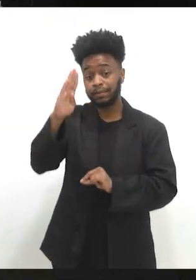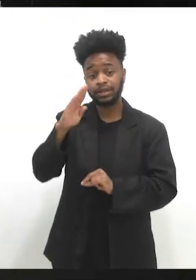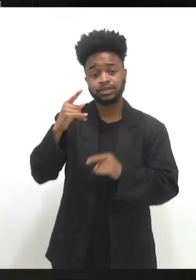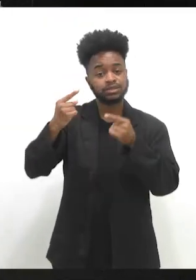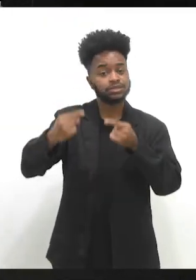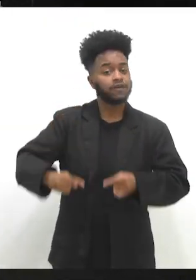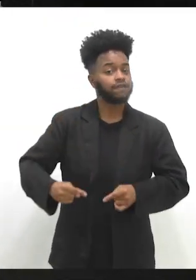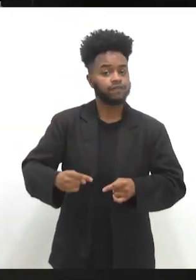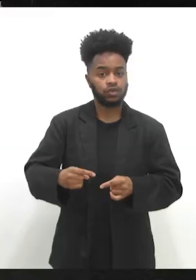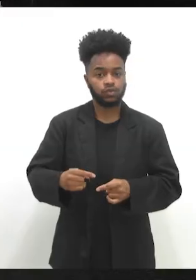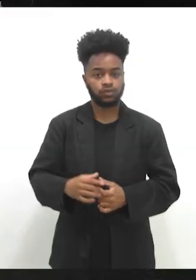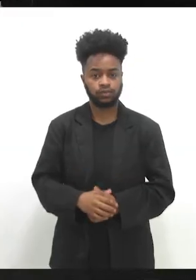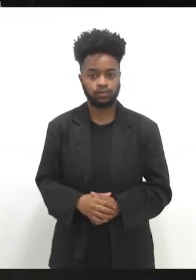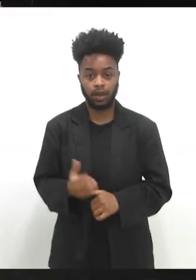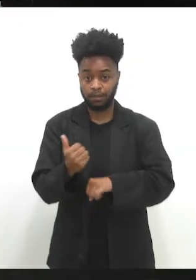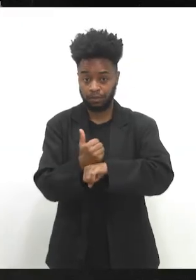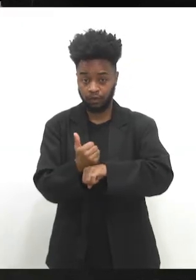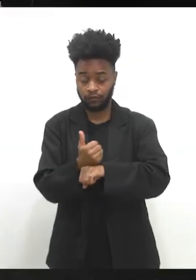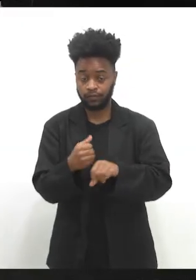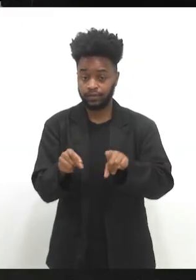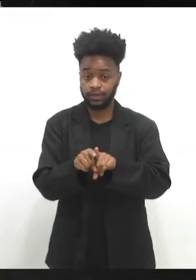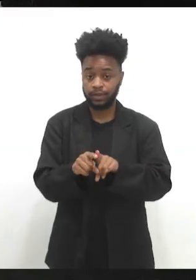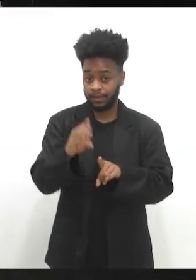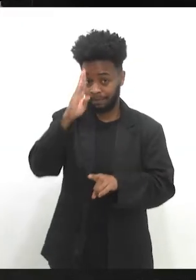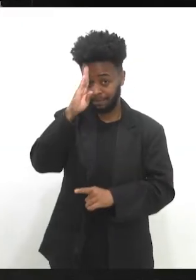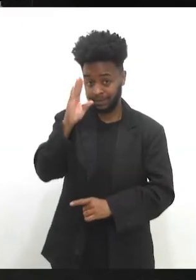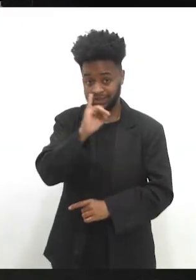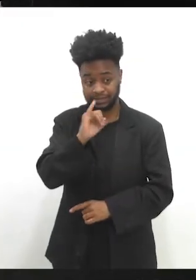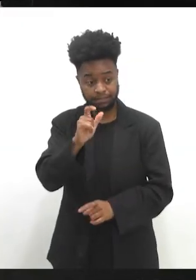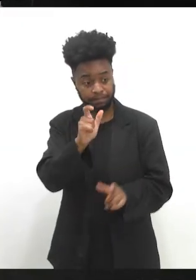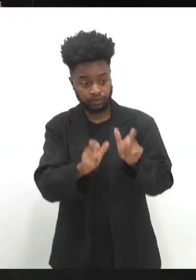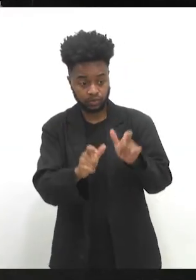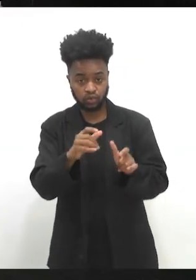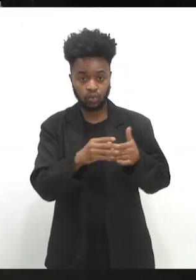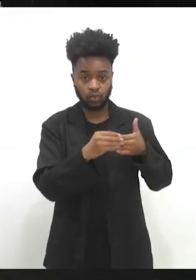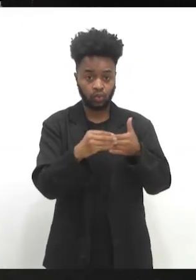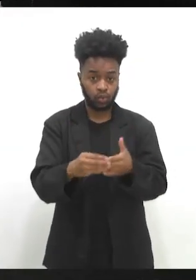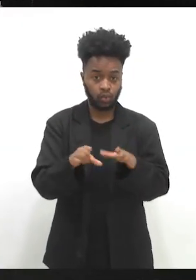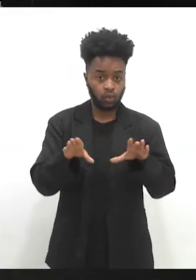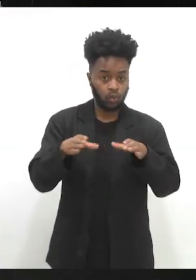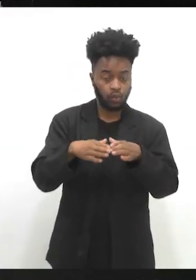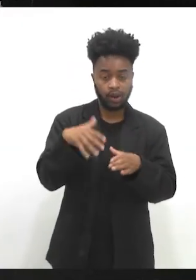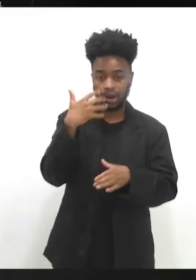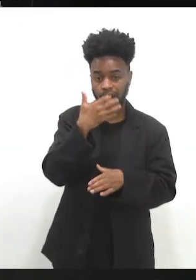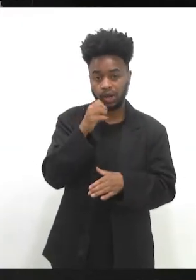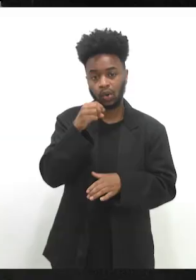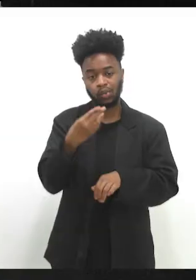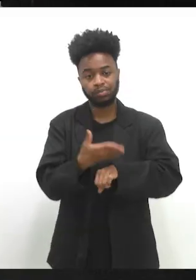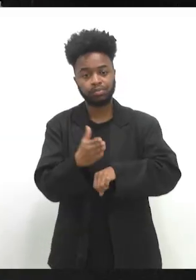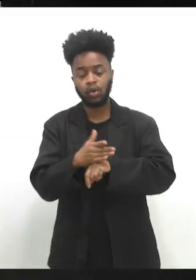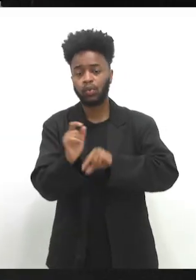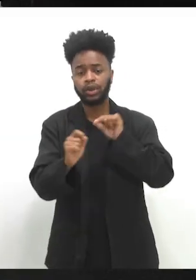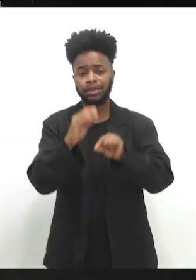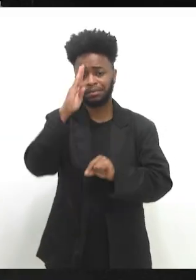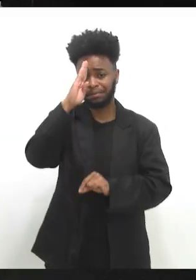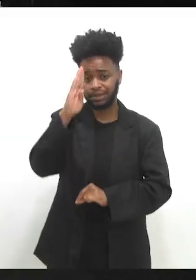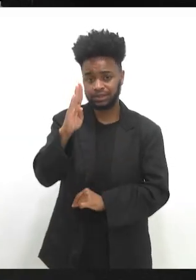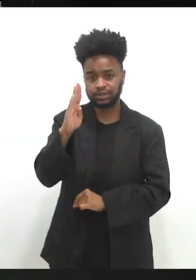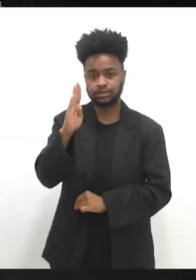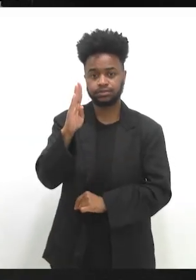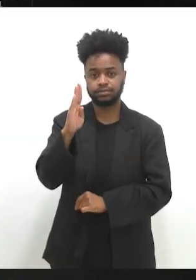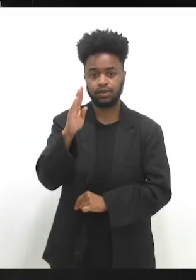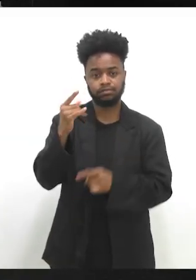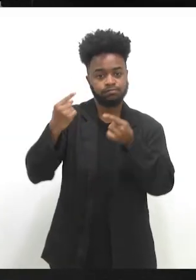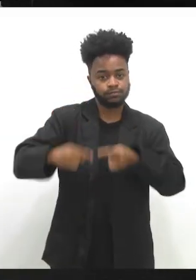principal desafio de um maestro? E principalmente de alguém que está regendo o coro, que está ensaiando o coro. Qual é o